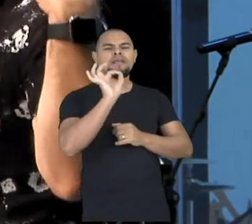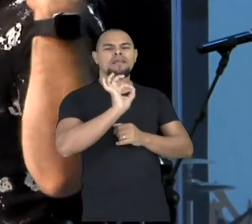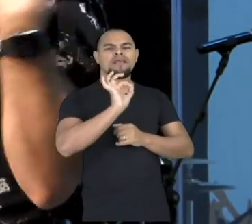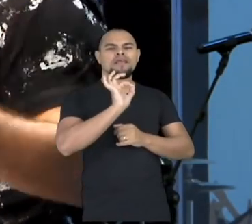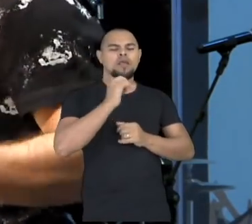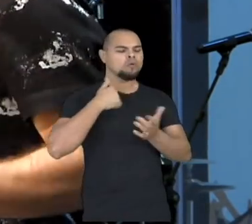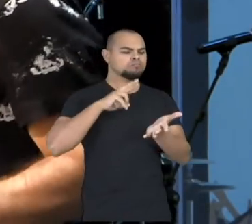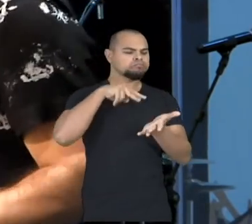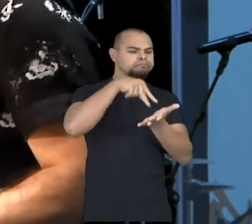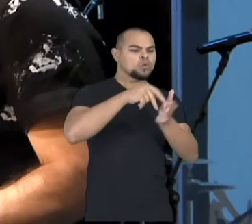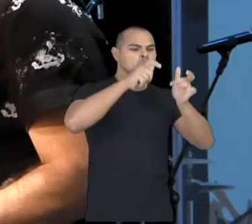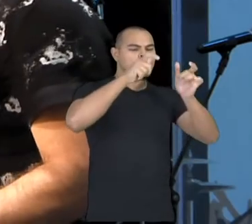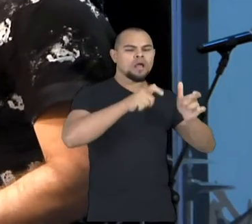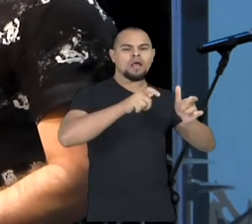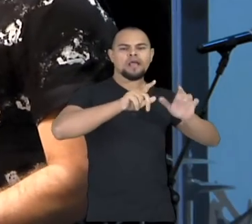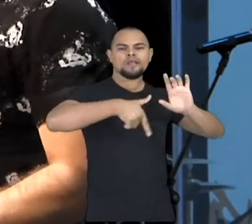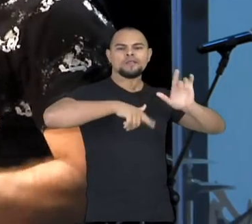lá,